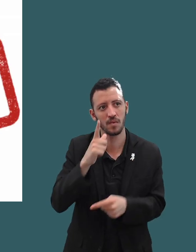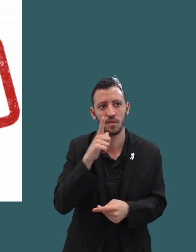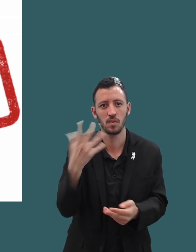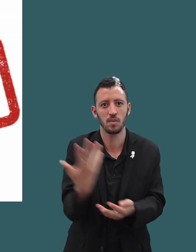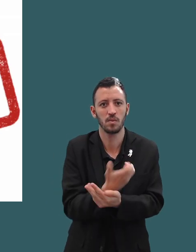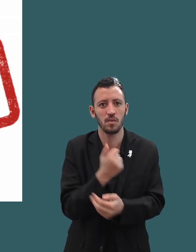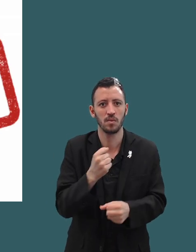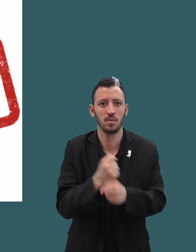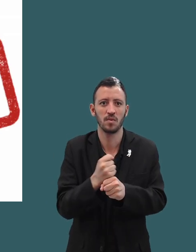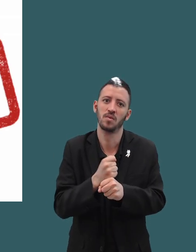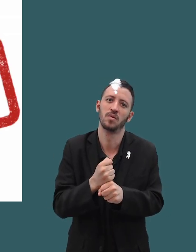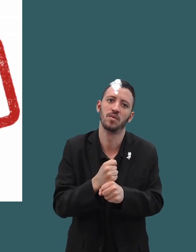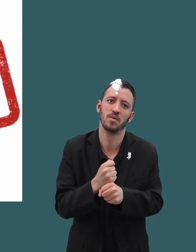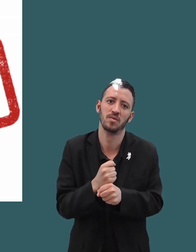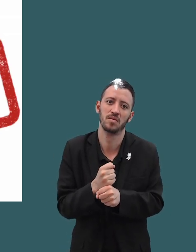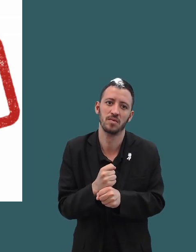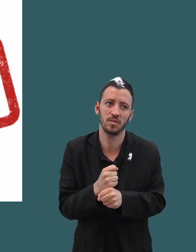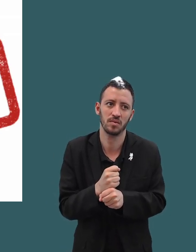recuperados. Portanto,